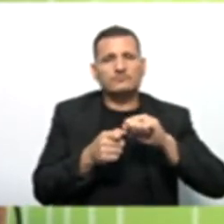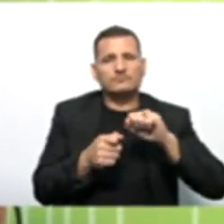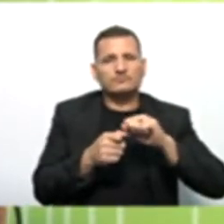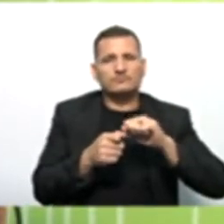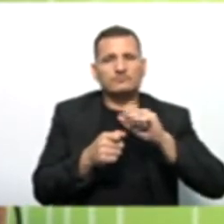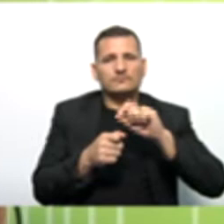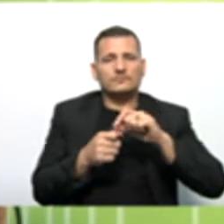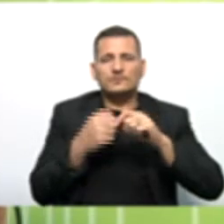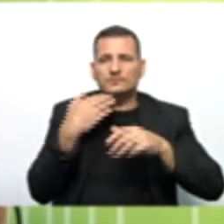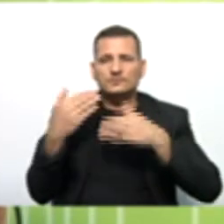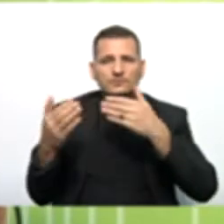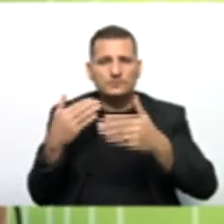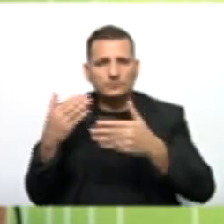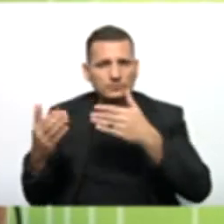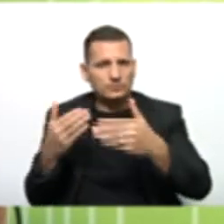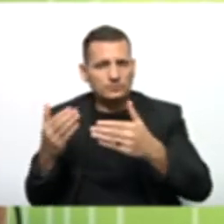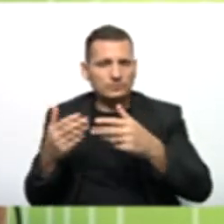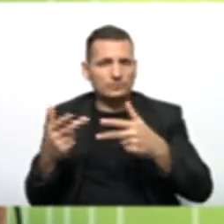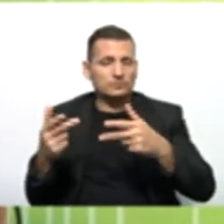atender, não conseguiam criar